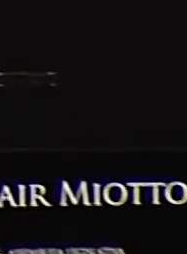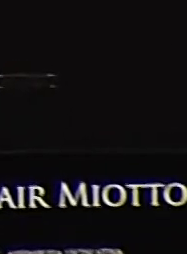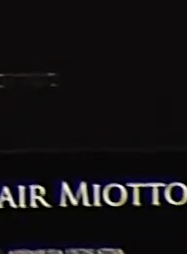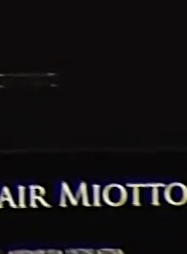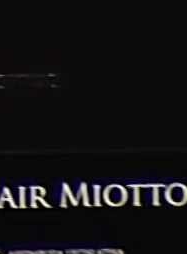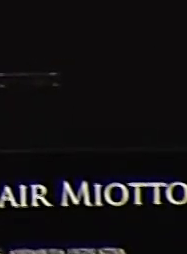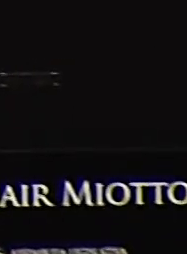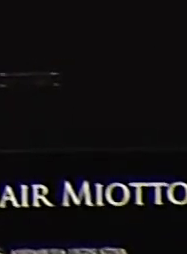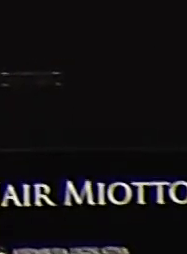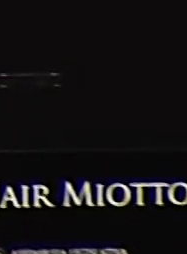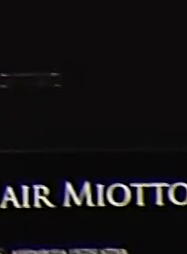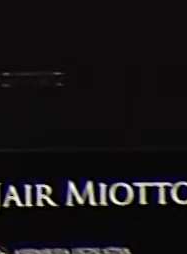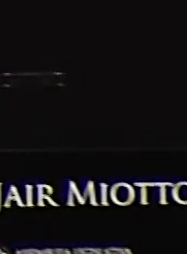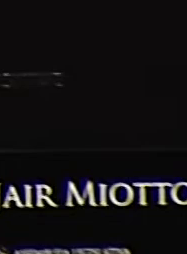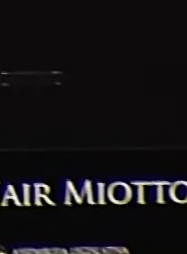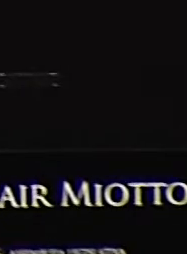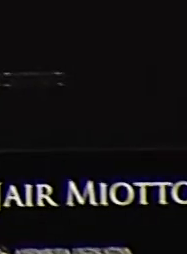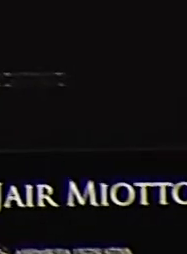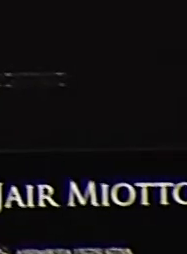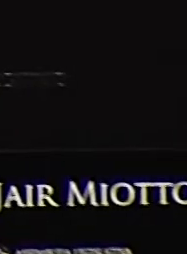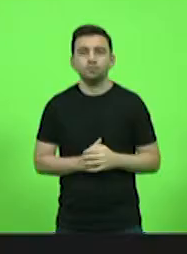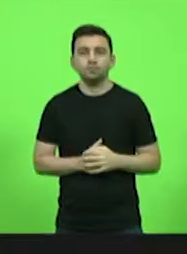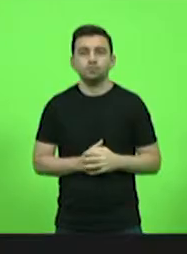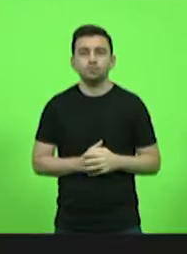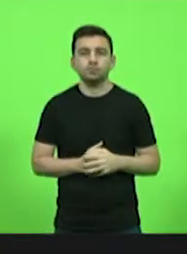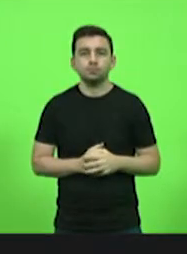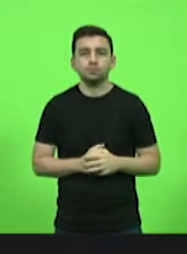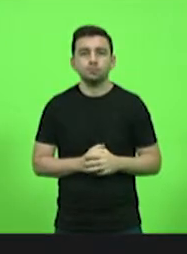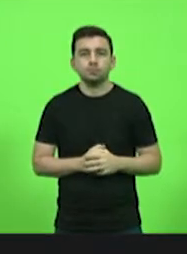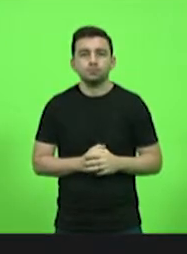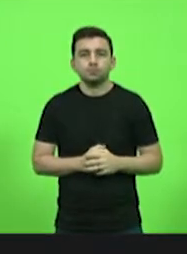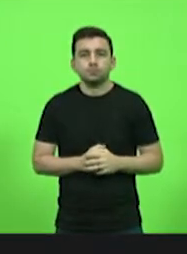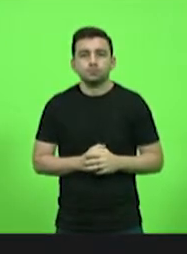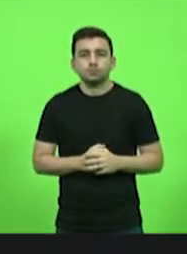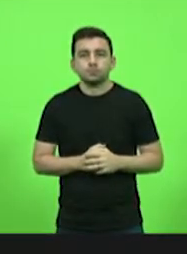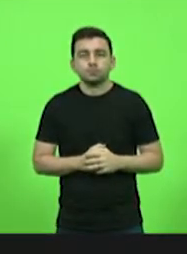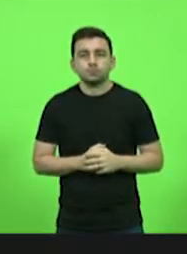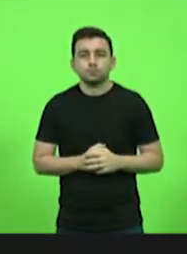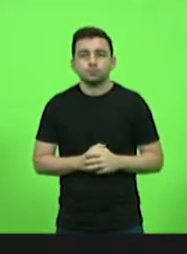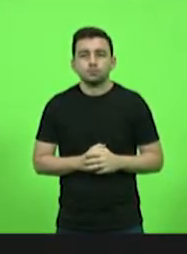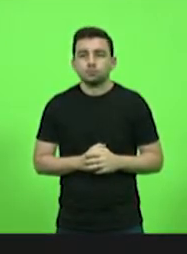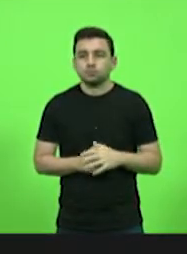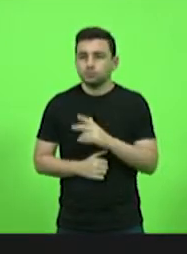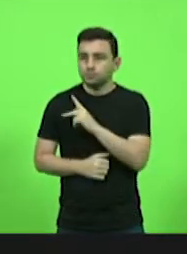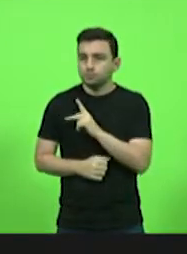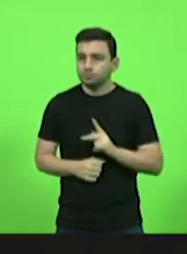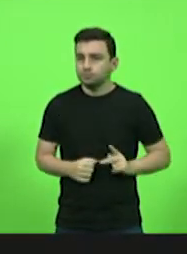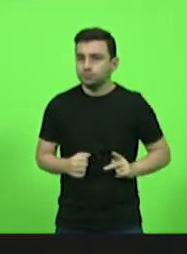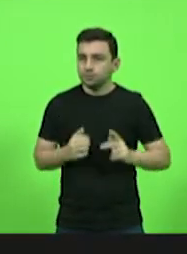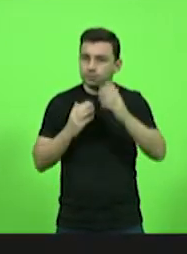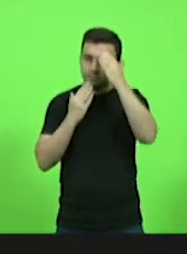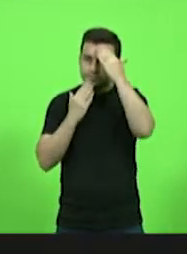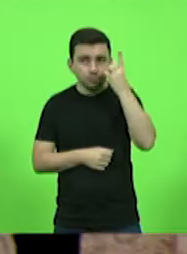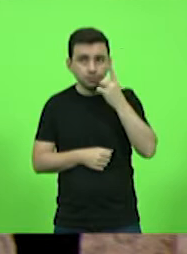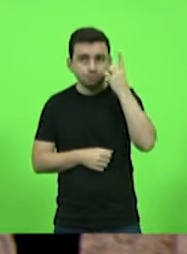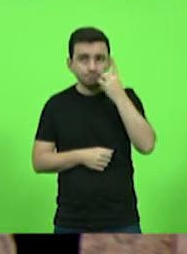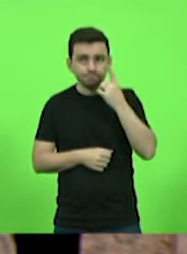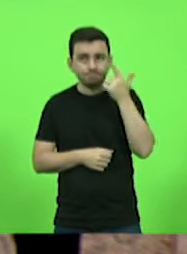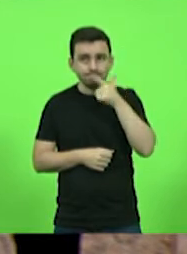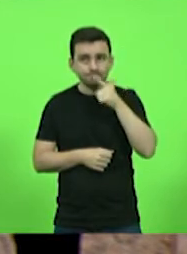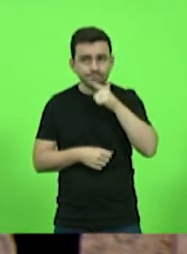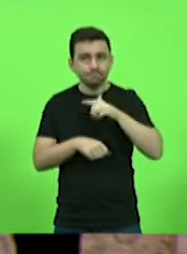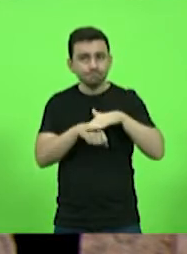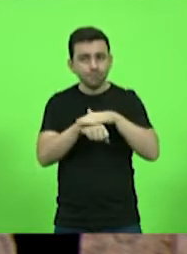ainda informou que, em conjunto com os outros deputados, será apresentado um documento ao Supremo para que rejeite o pedido.